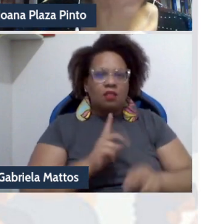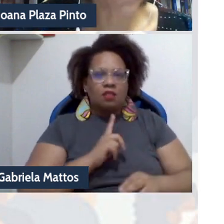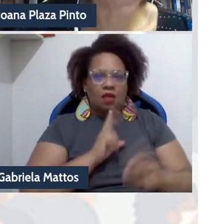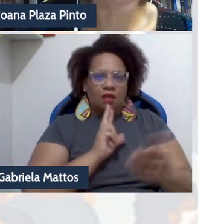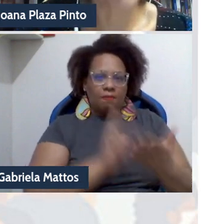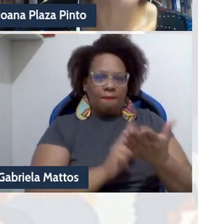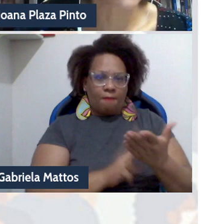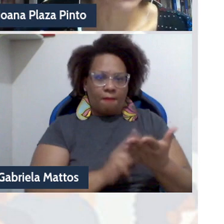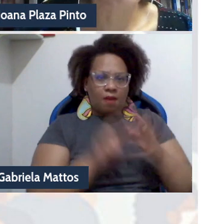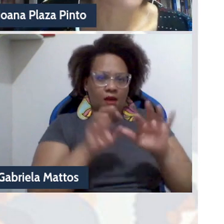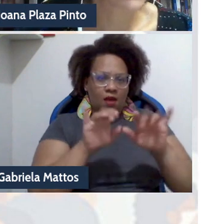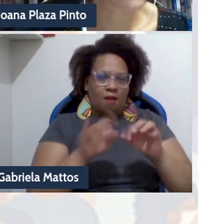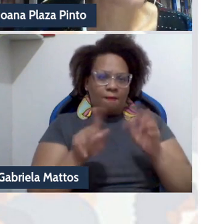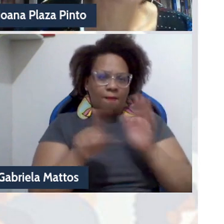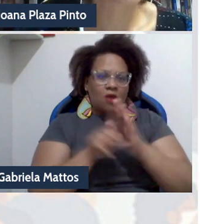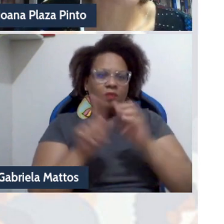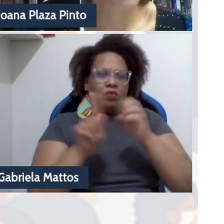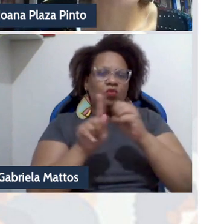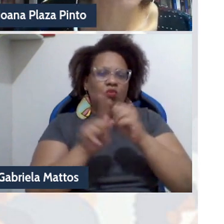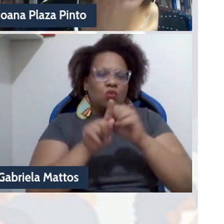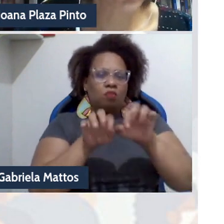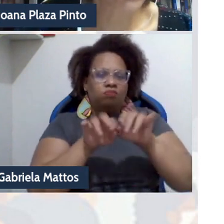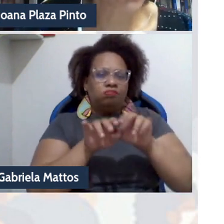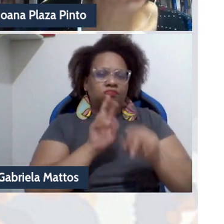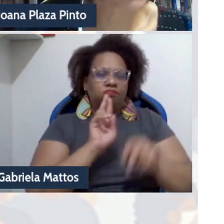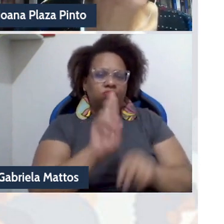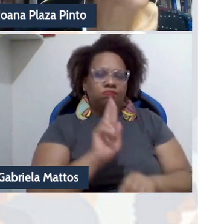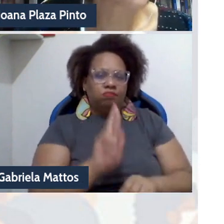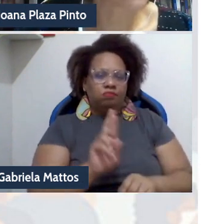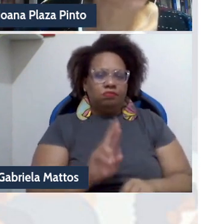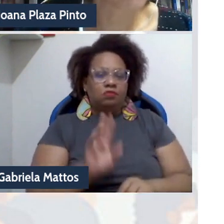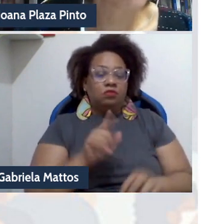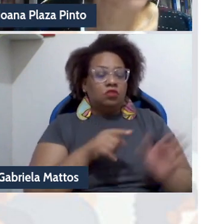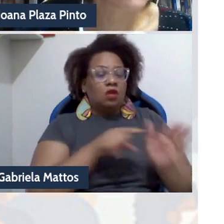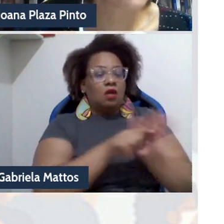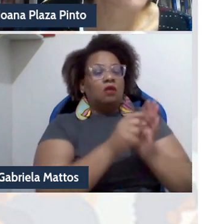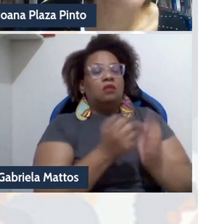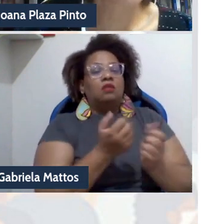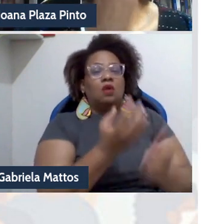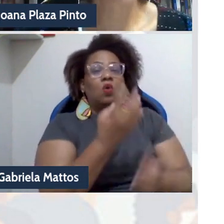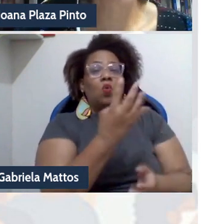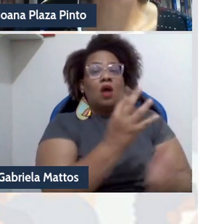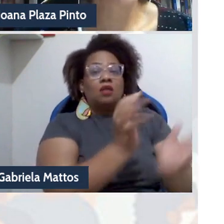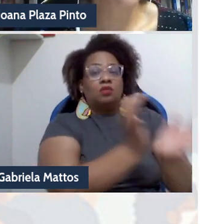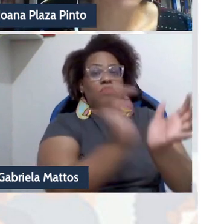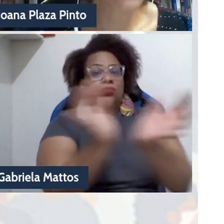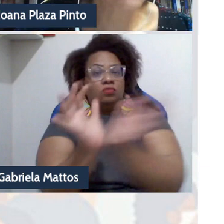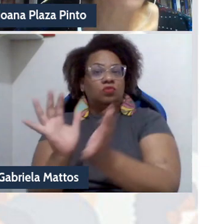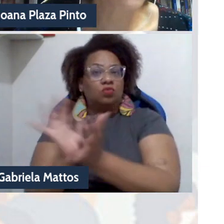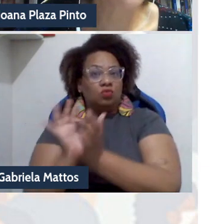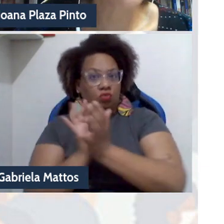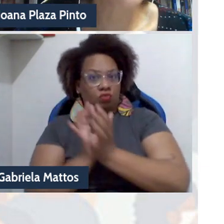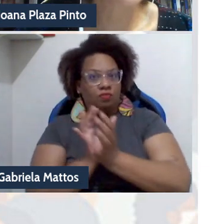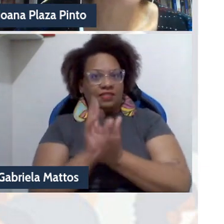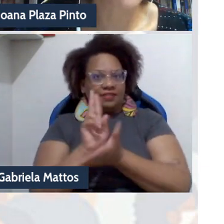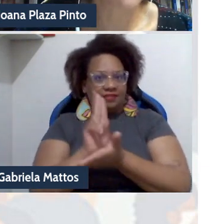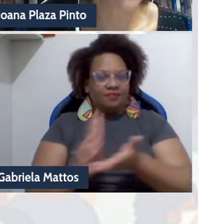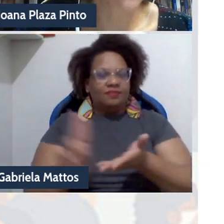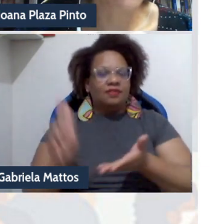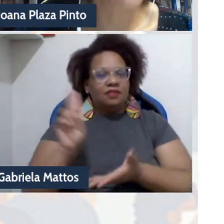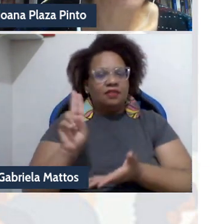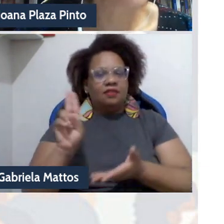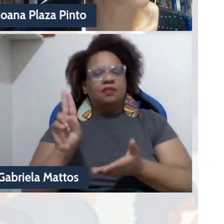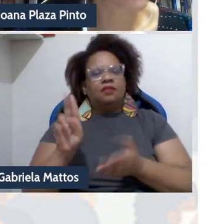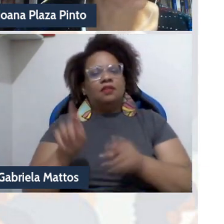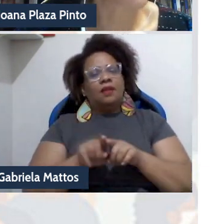do Google Form, aplicado em 4 turmas de graduação, e observações participantes que eu